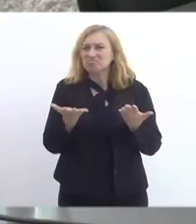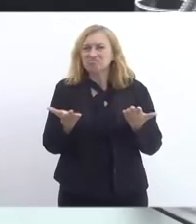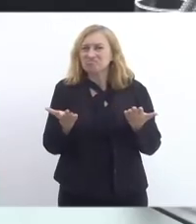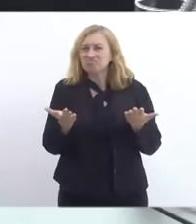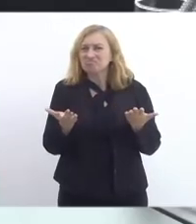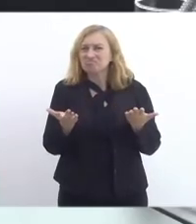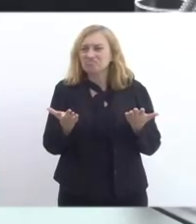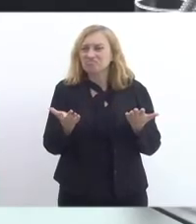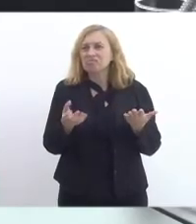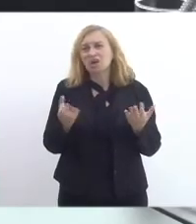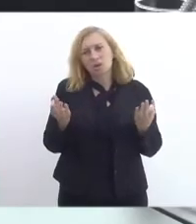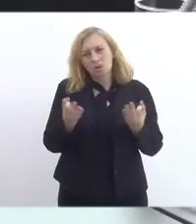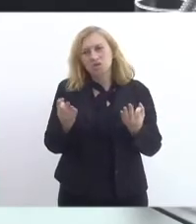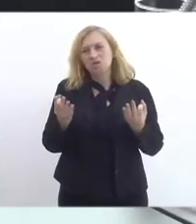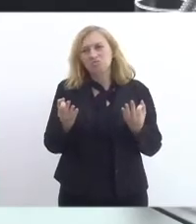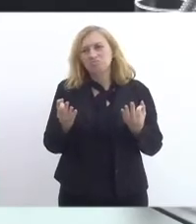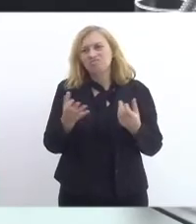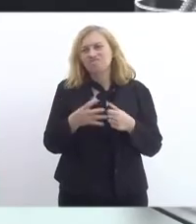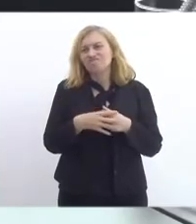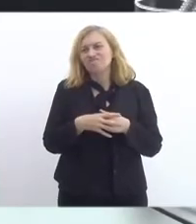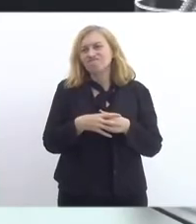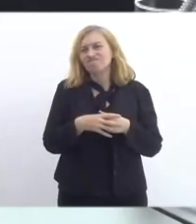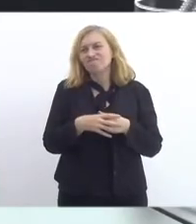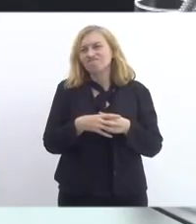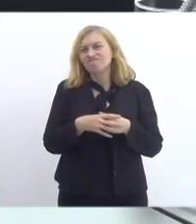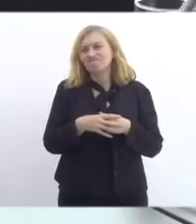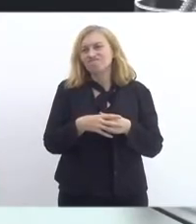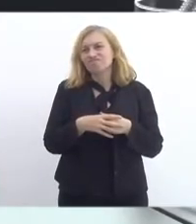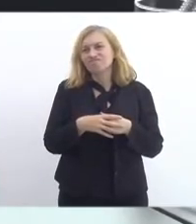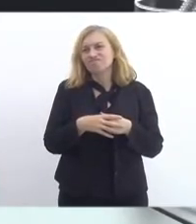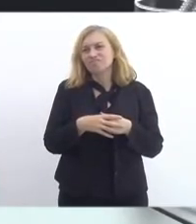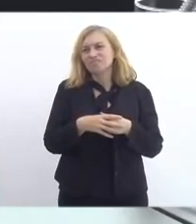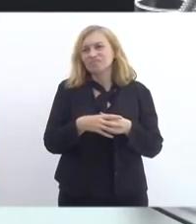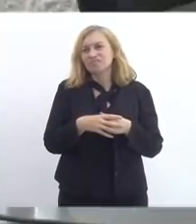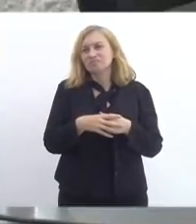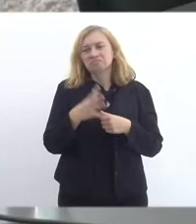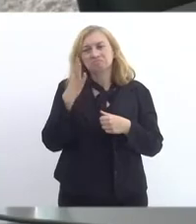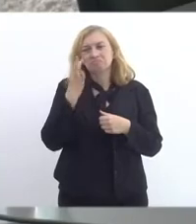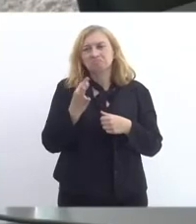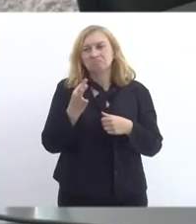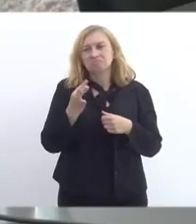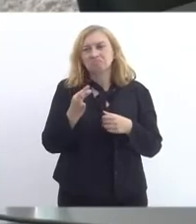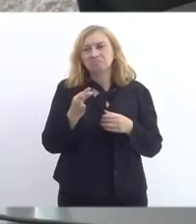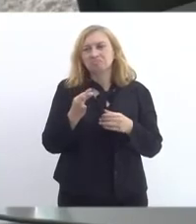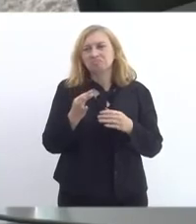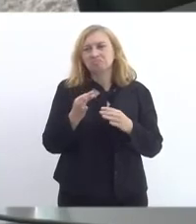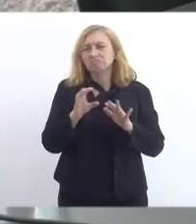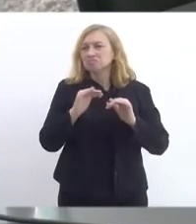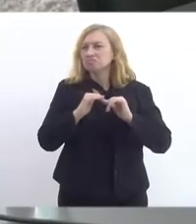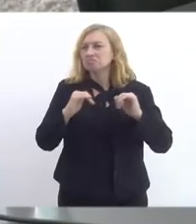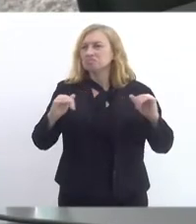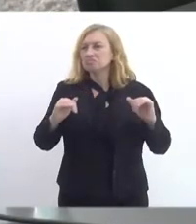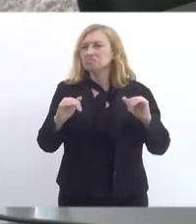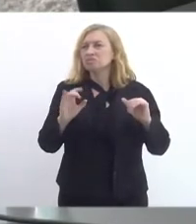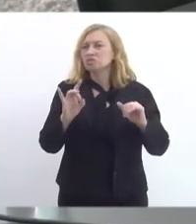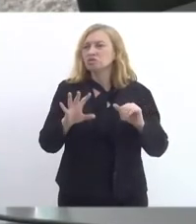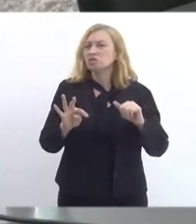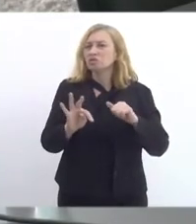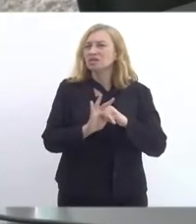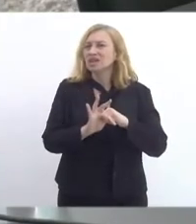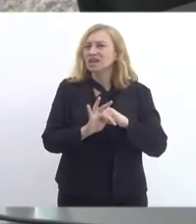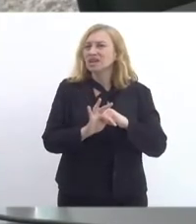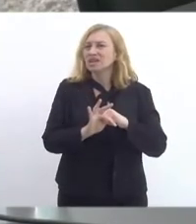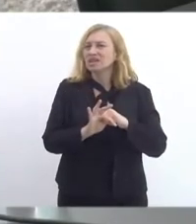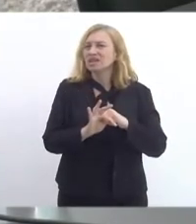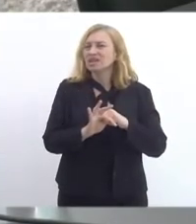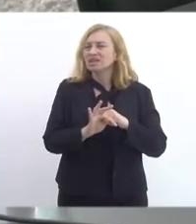E eu até acho ótimo, tá? Eu acho ótimo. Não sei se um projeto à parte. É só por técnica legislativa. Que é uma lei